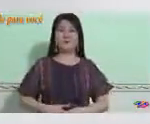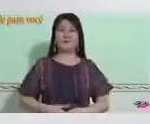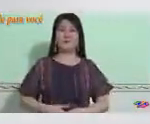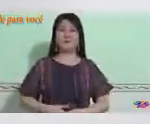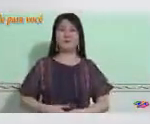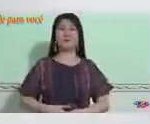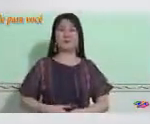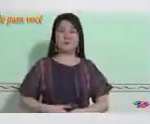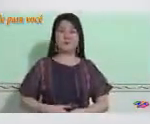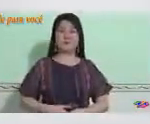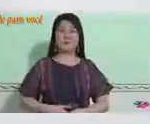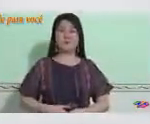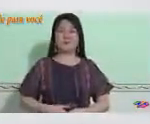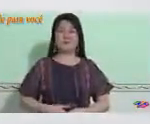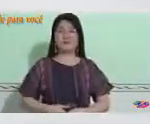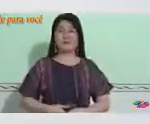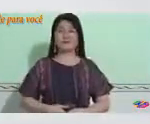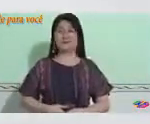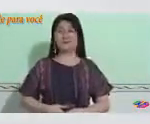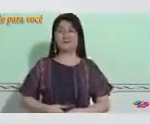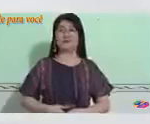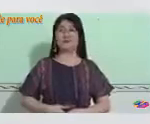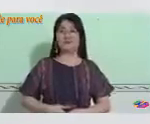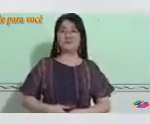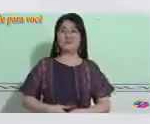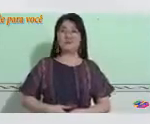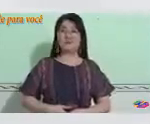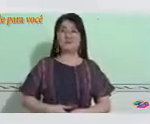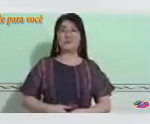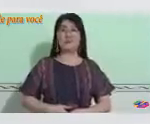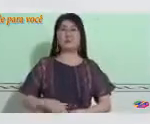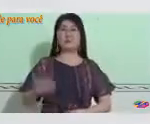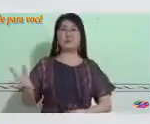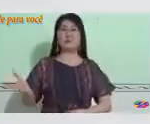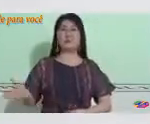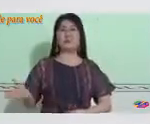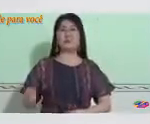colaterais, alergias ou causar manchas quando são usados de forma errada.